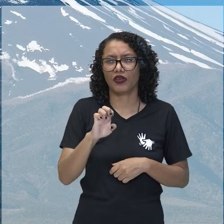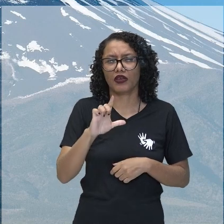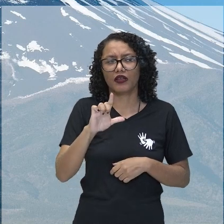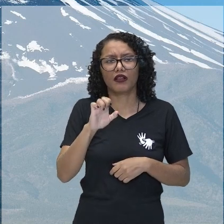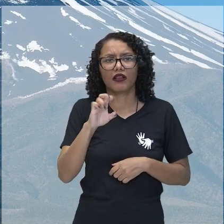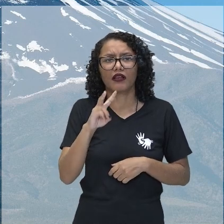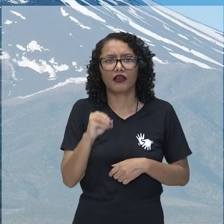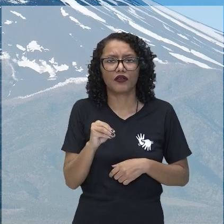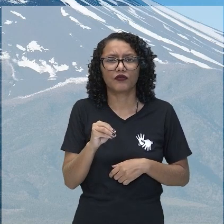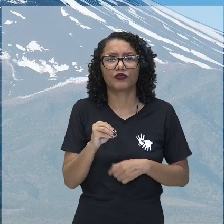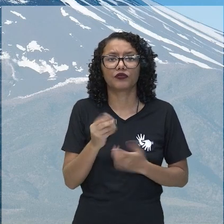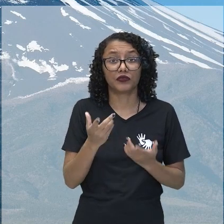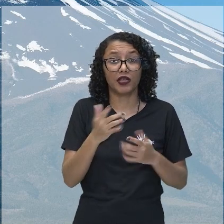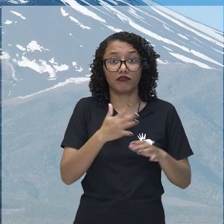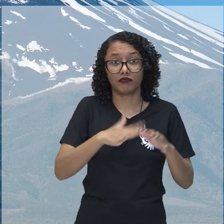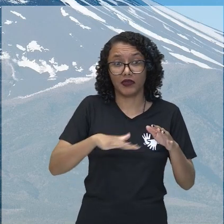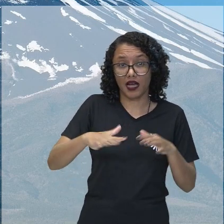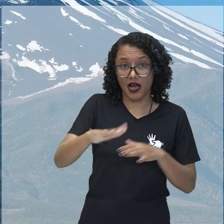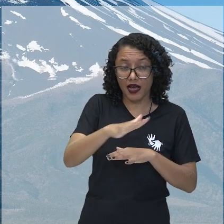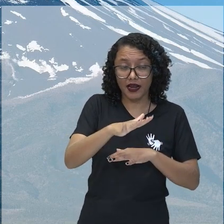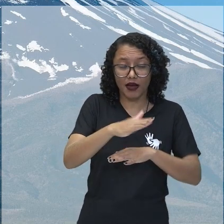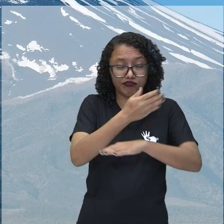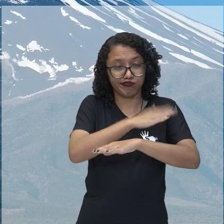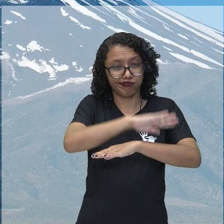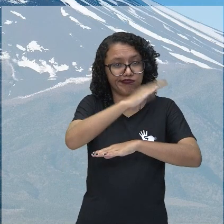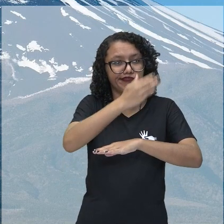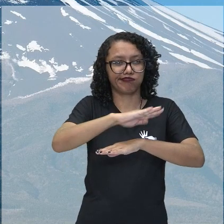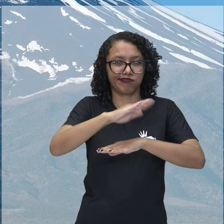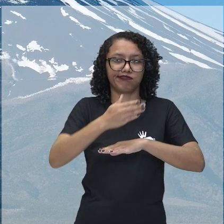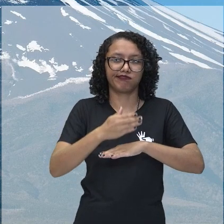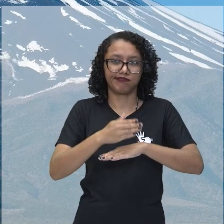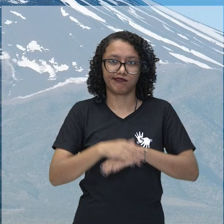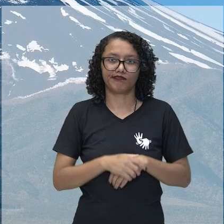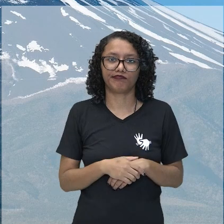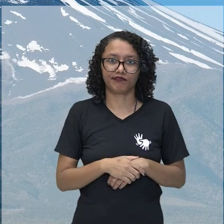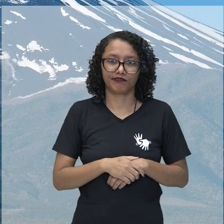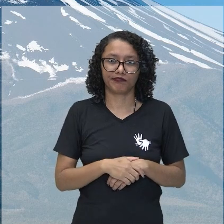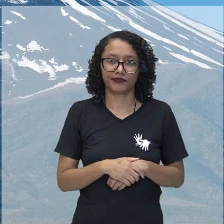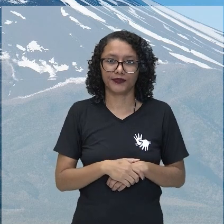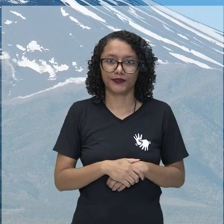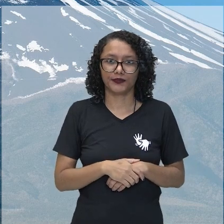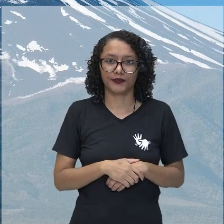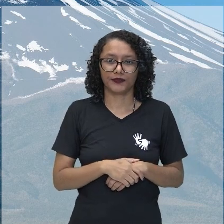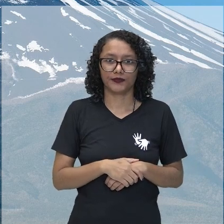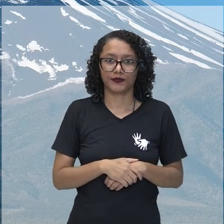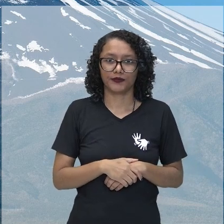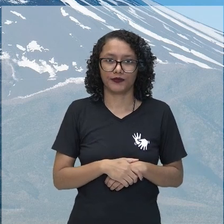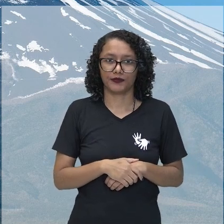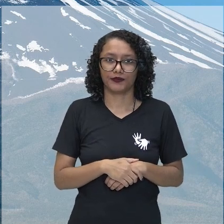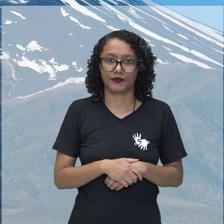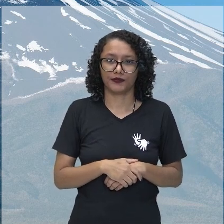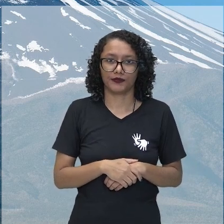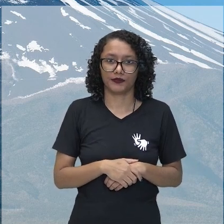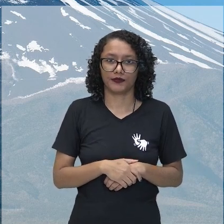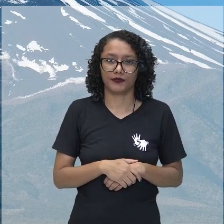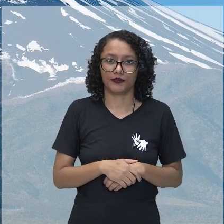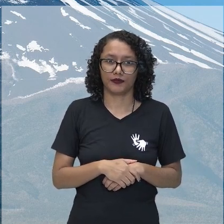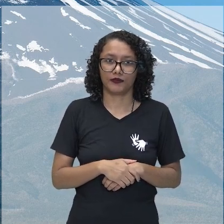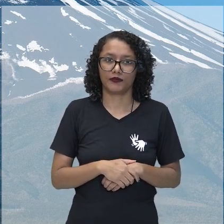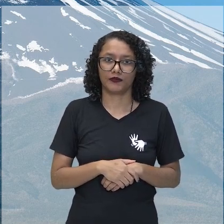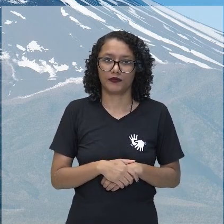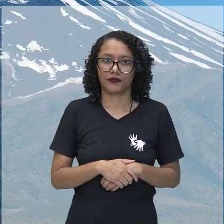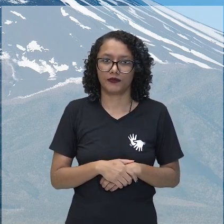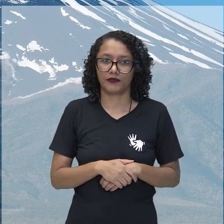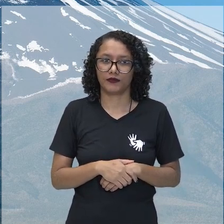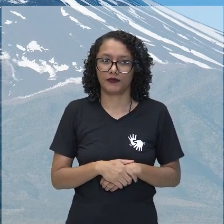Arquipélago montanhoso, ok? Então, a gente observa aí que o relevo japonês vai ter aí vai ser considerado um